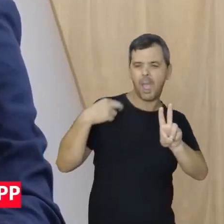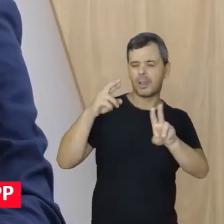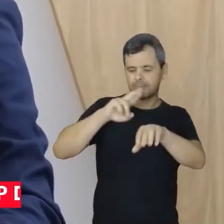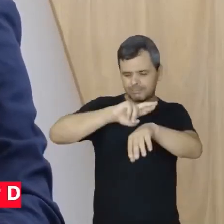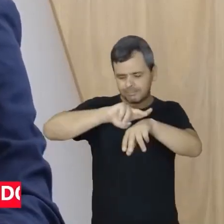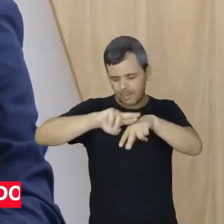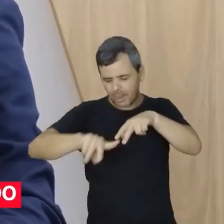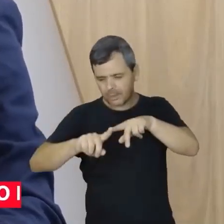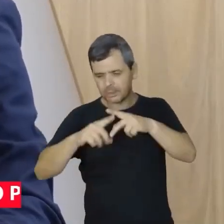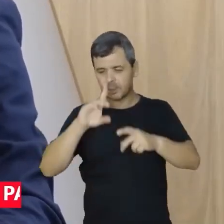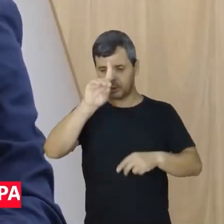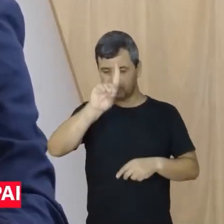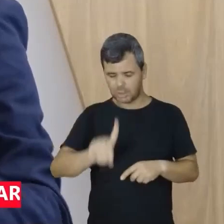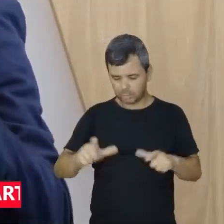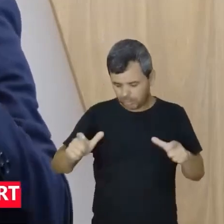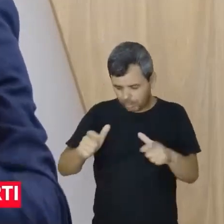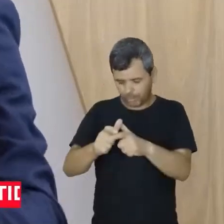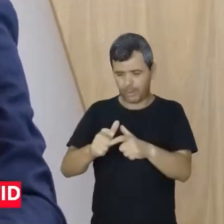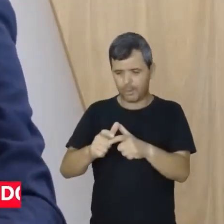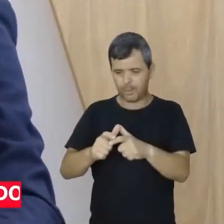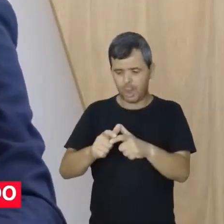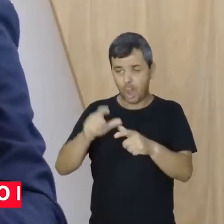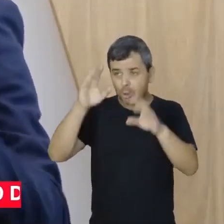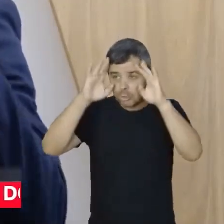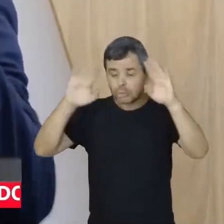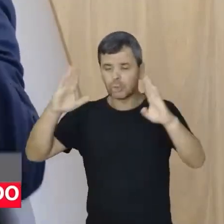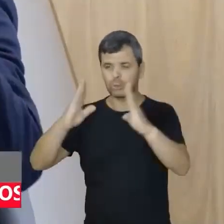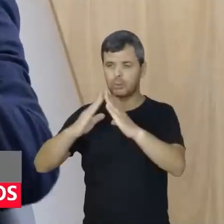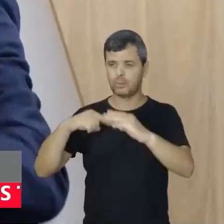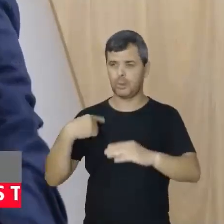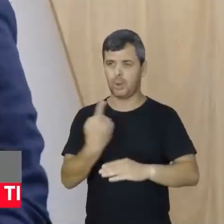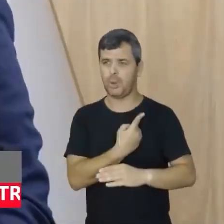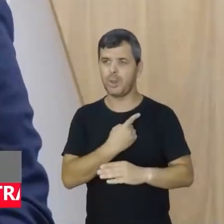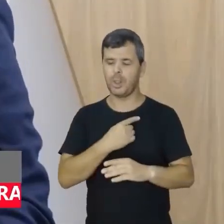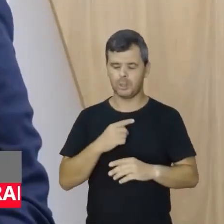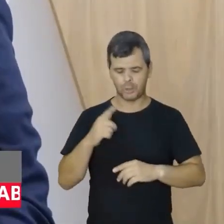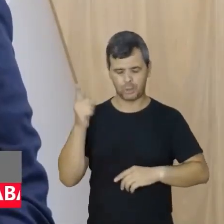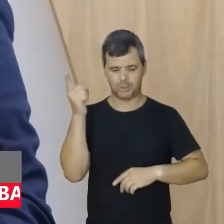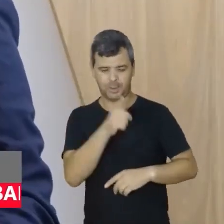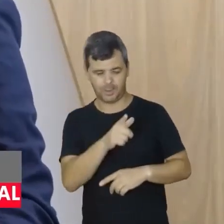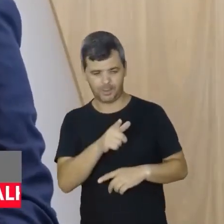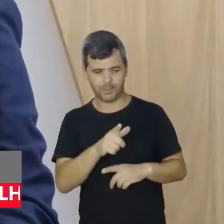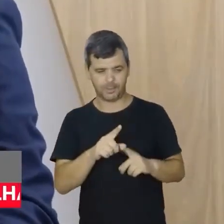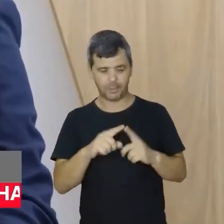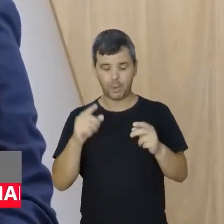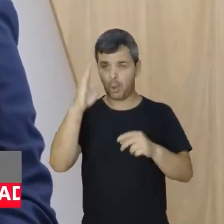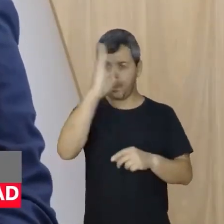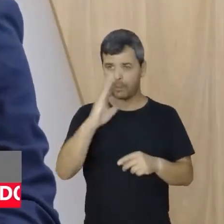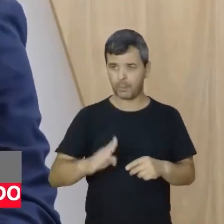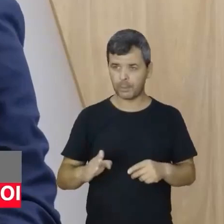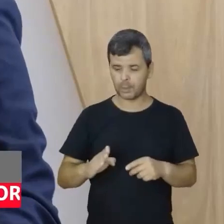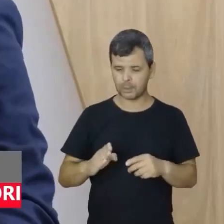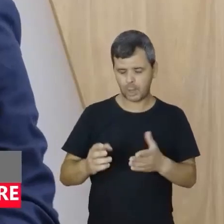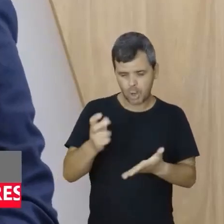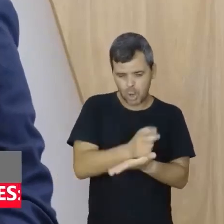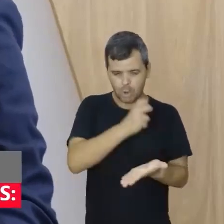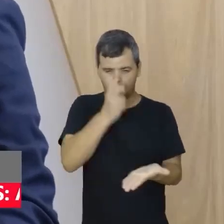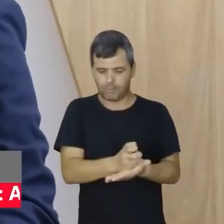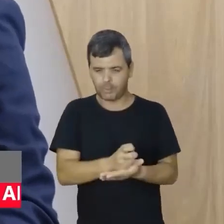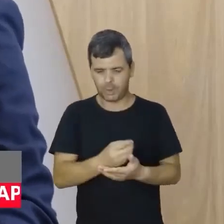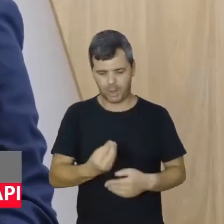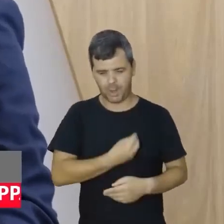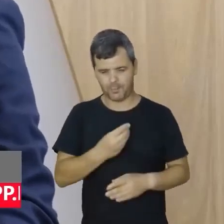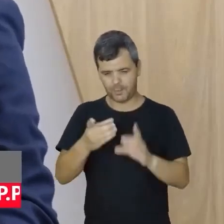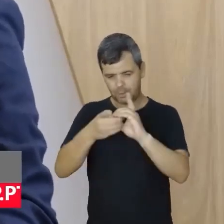belas, direitos da minoria, o sonho da moradia, por nossas grandes conquistas, por um Brasil sem golpistas. Viva a